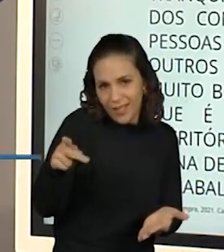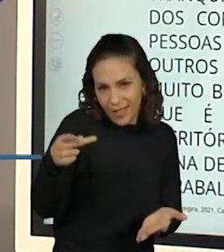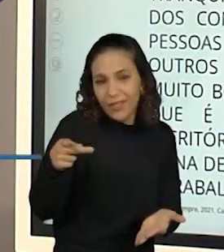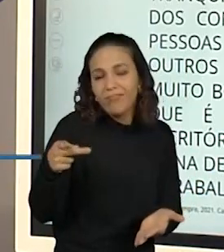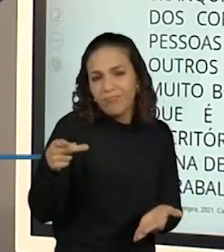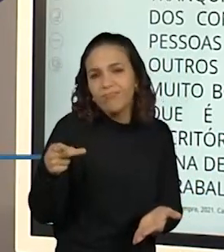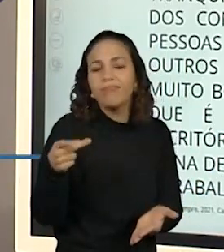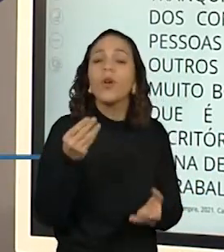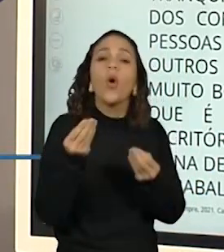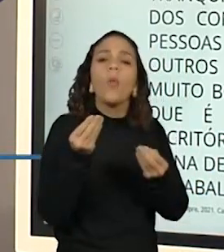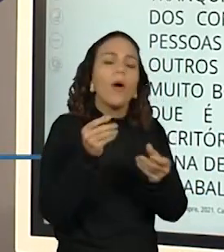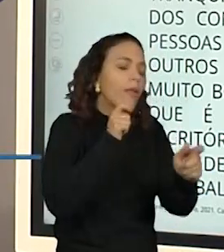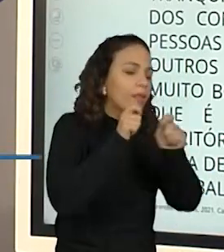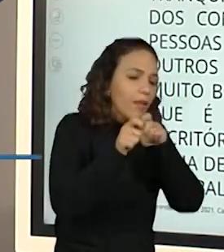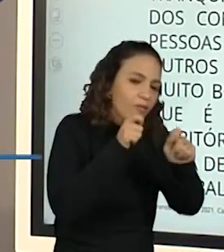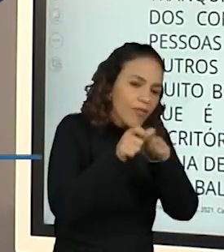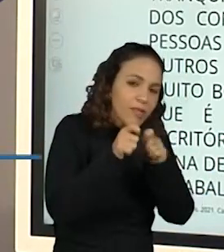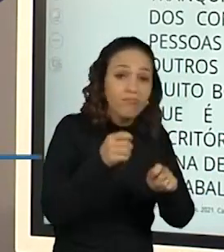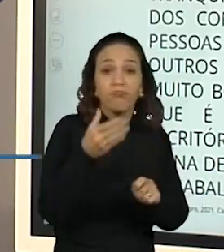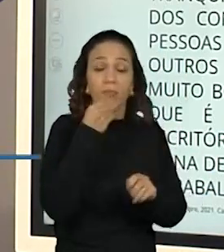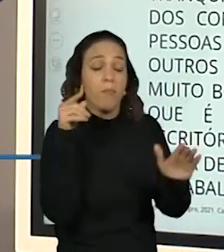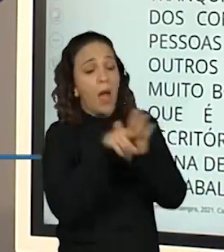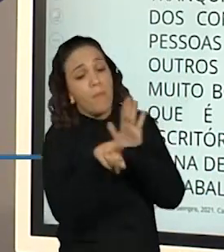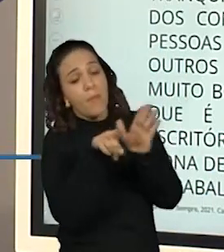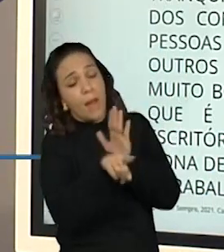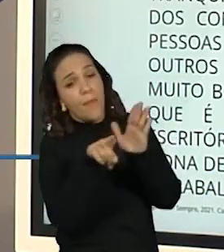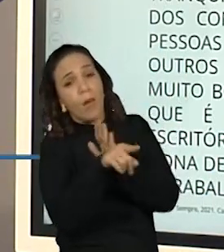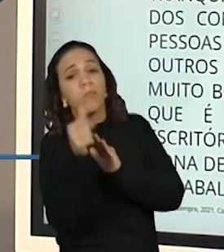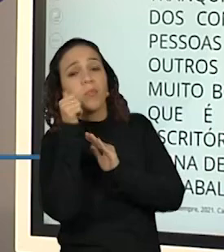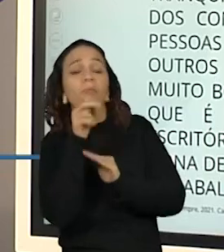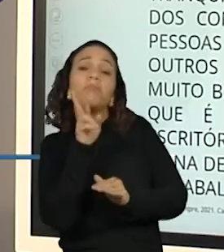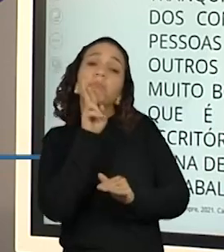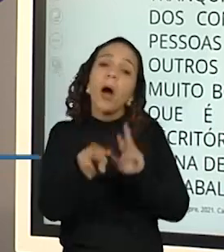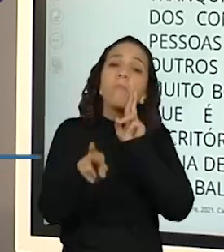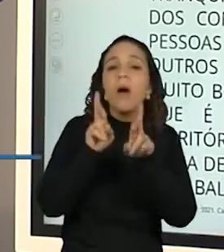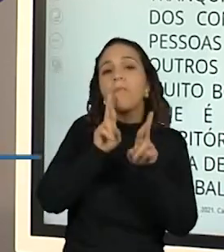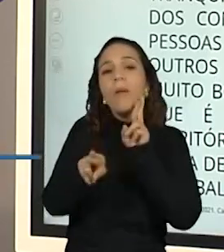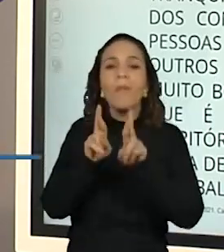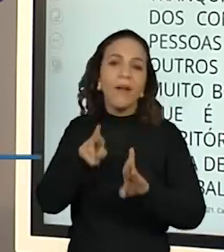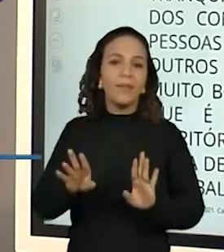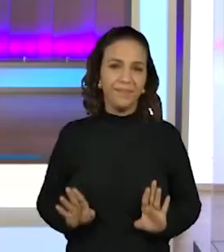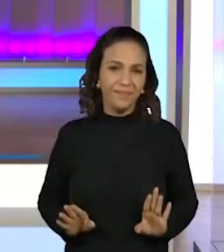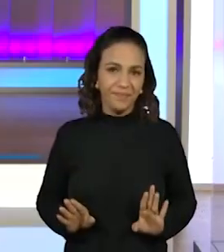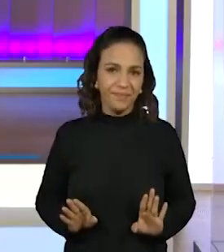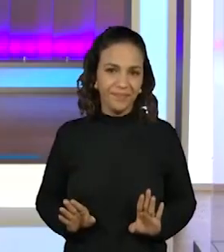real, por meio de uma entrevista. Os meninos perguntam, a Gazal responde.